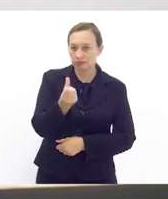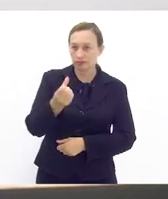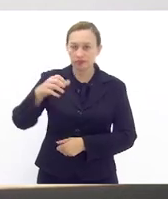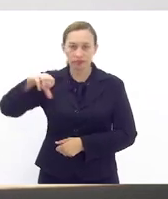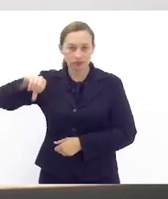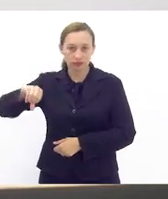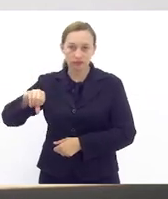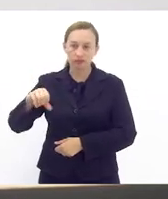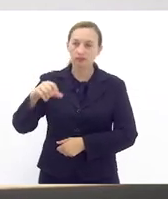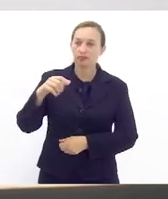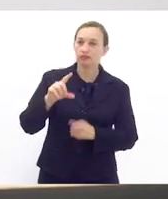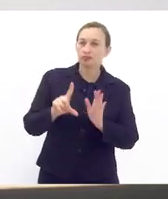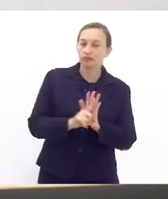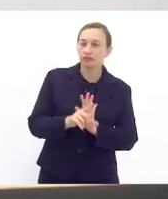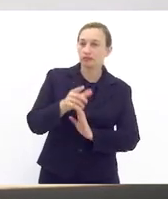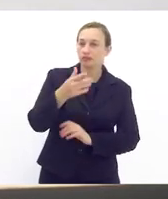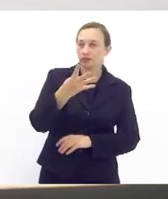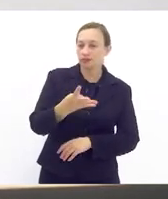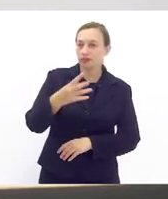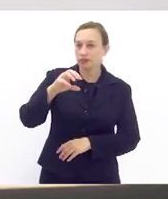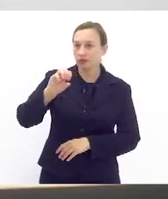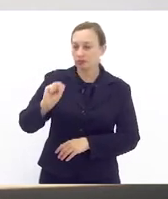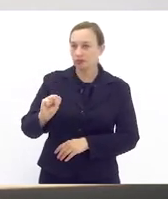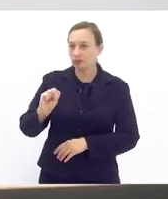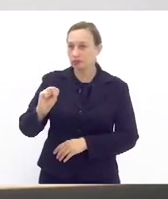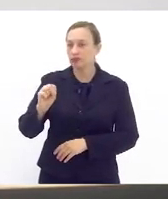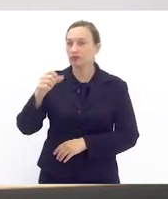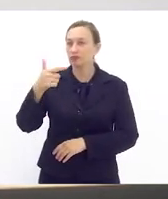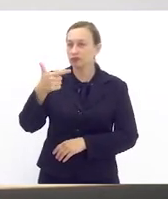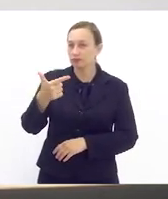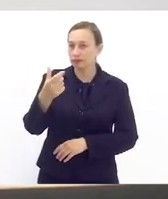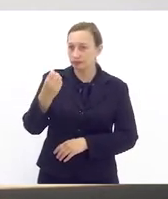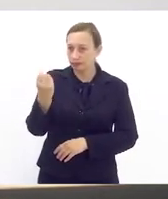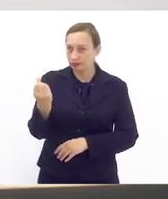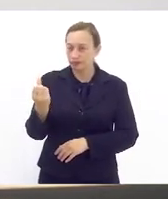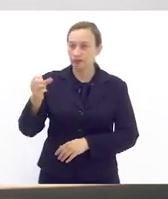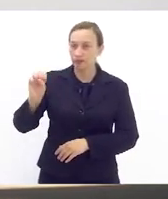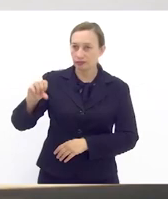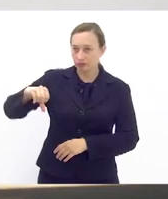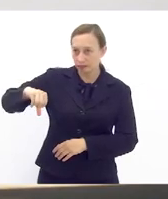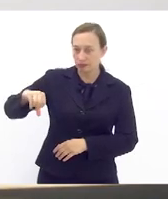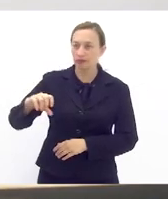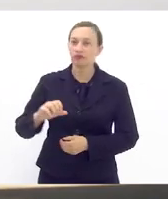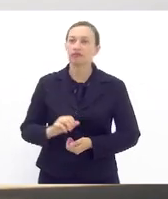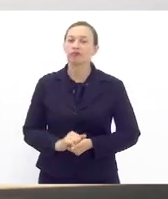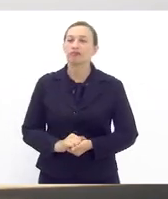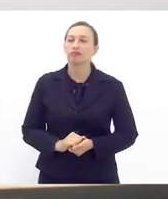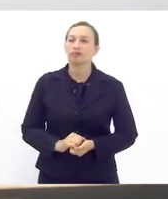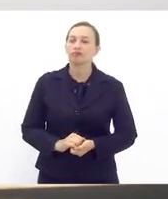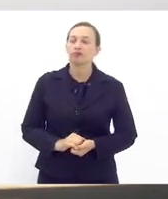4528 de 2005 foram atingidos e devidamente feridos e